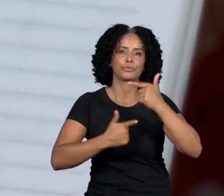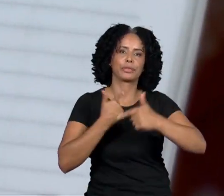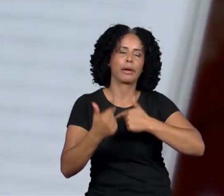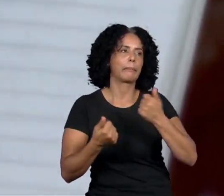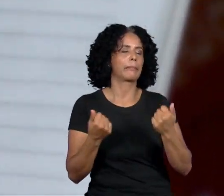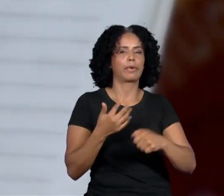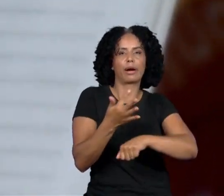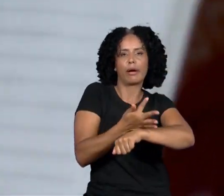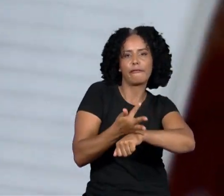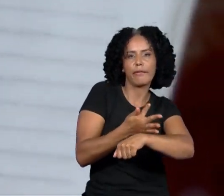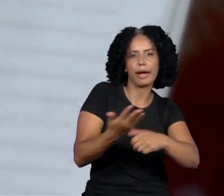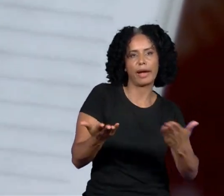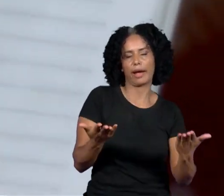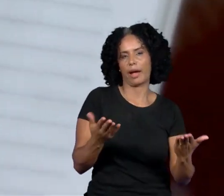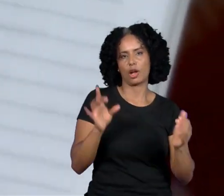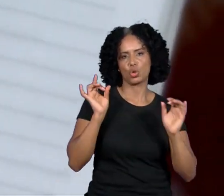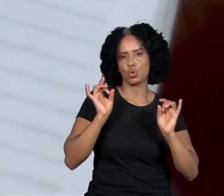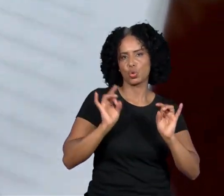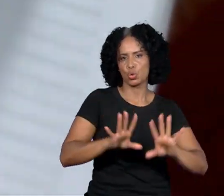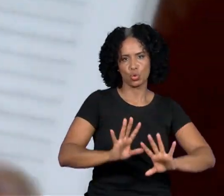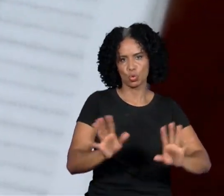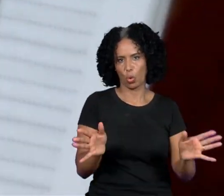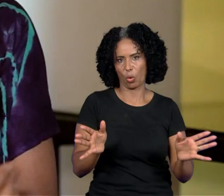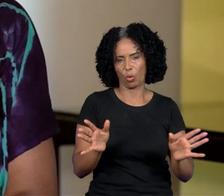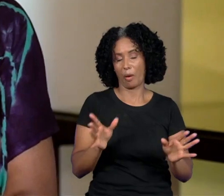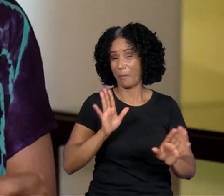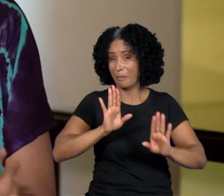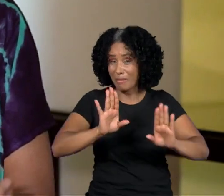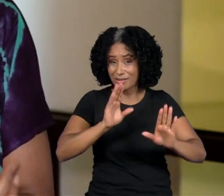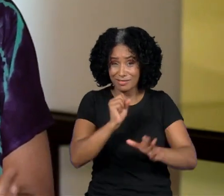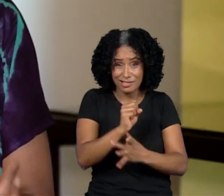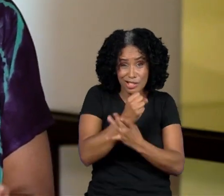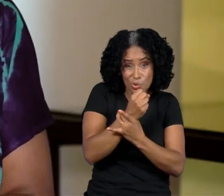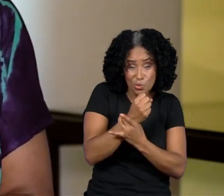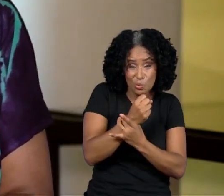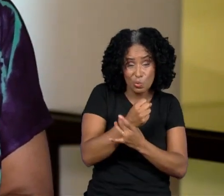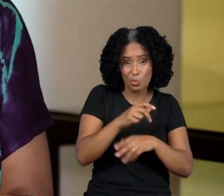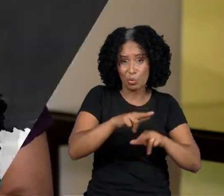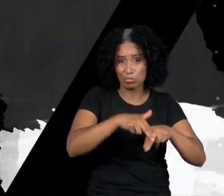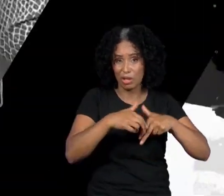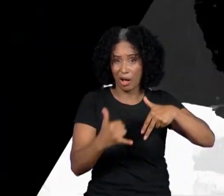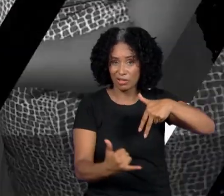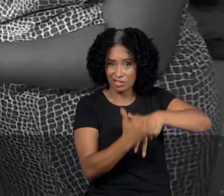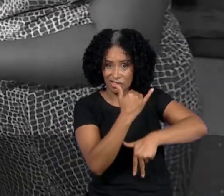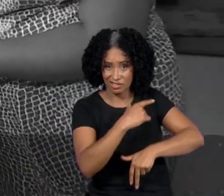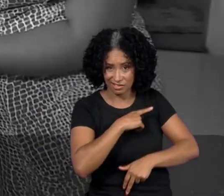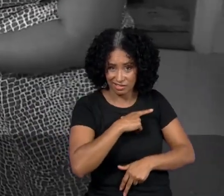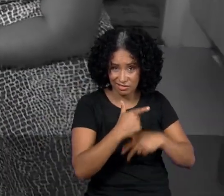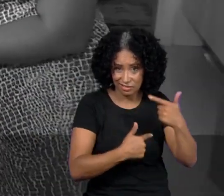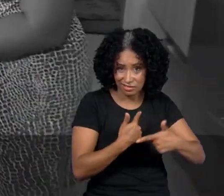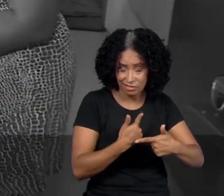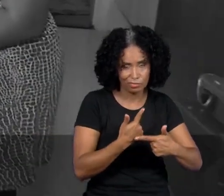férias. Não havia uma questão de um seguro em razão de acidente de trabalho.